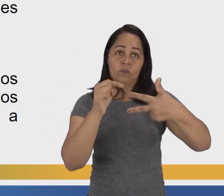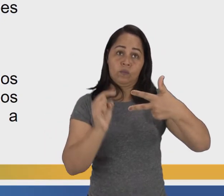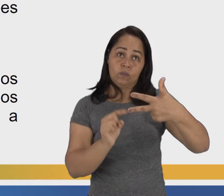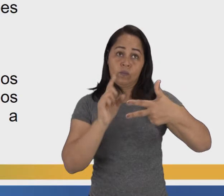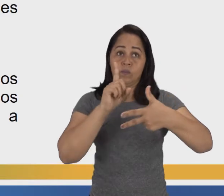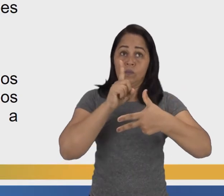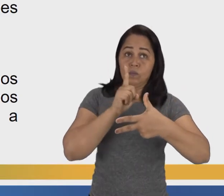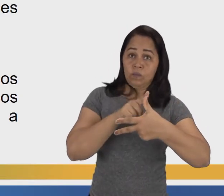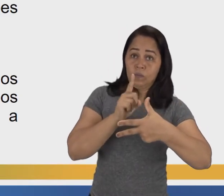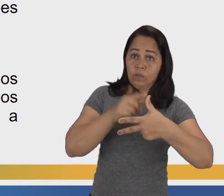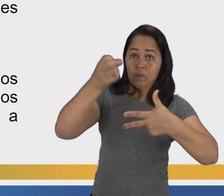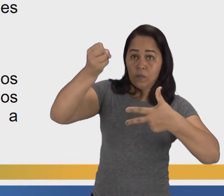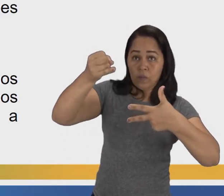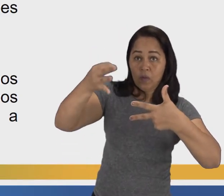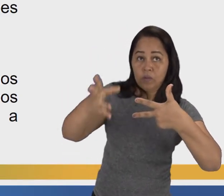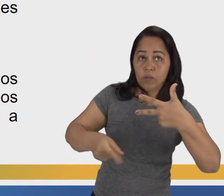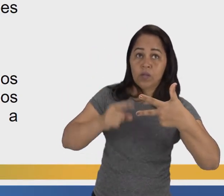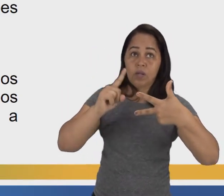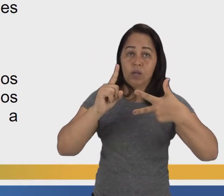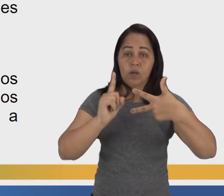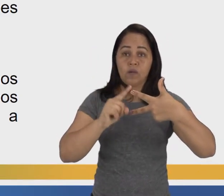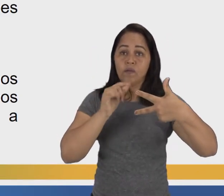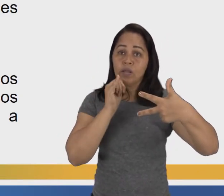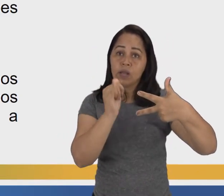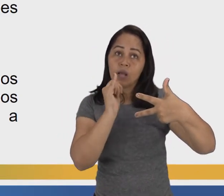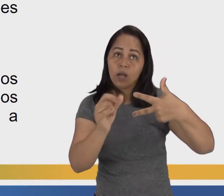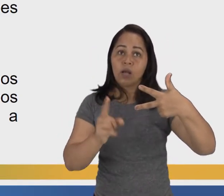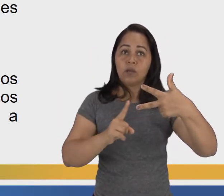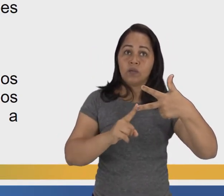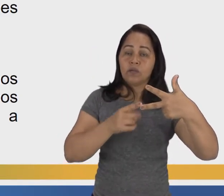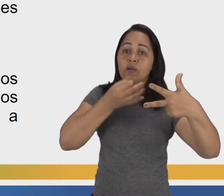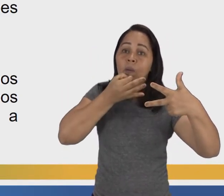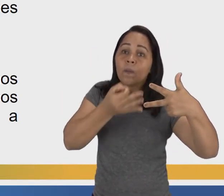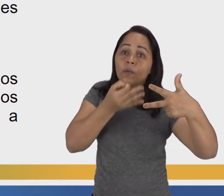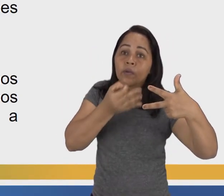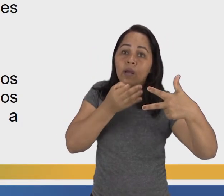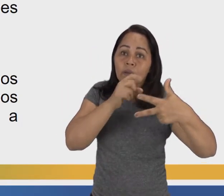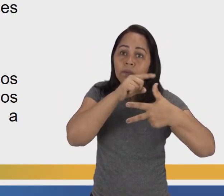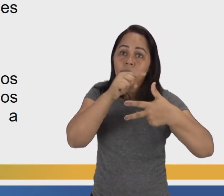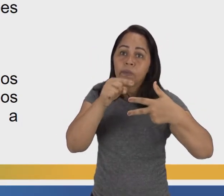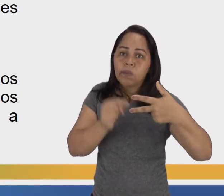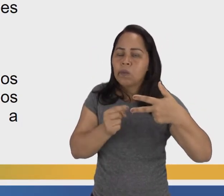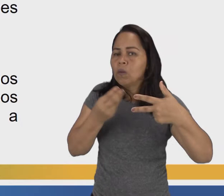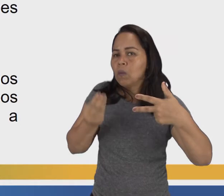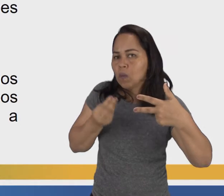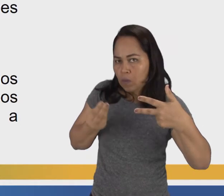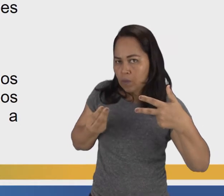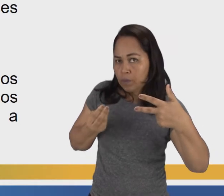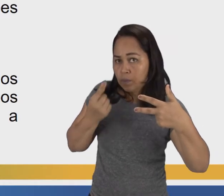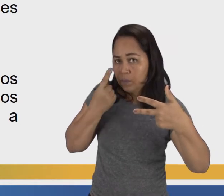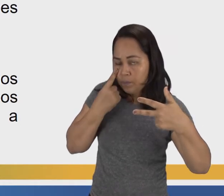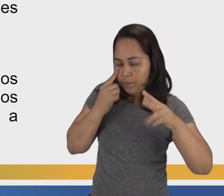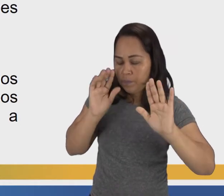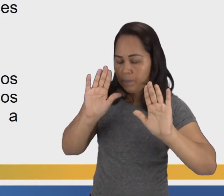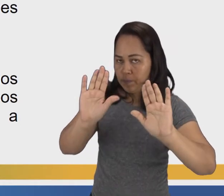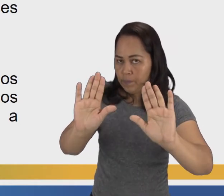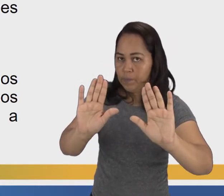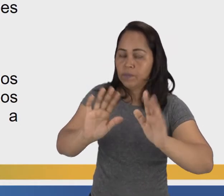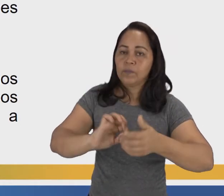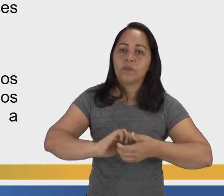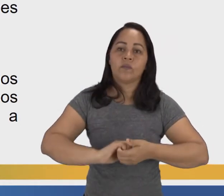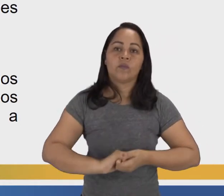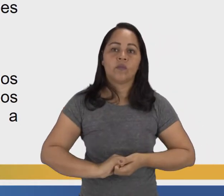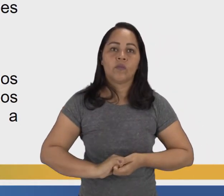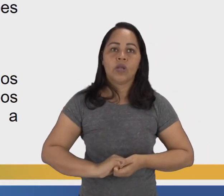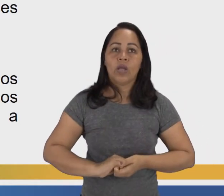tipo textual não necessariamente vai ser um gênero, mas ele vai estar ali envolvido, certo? Por exemplo,